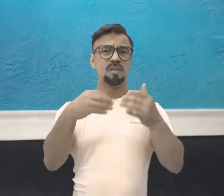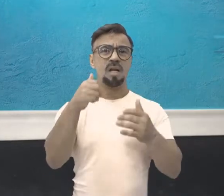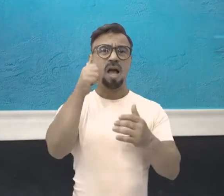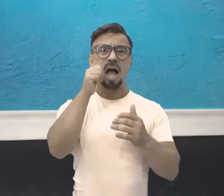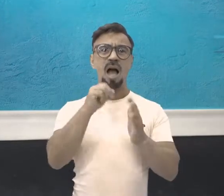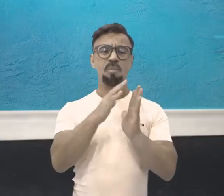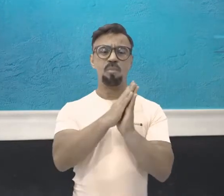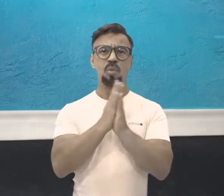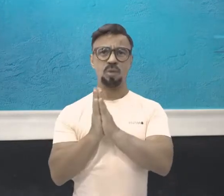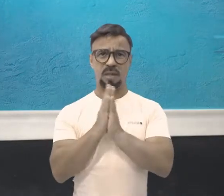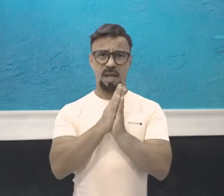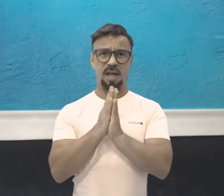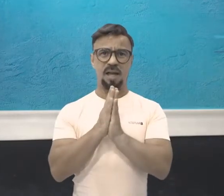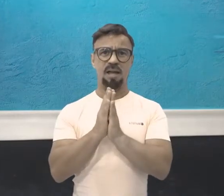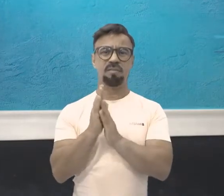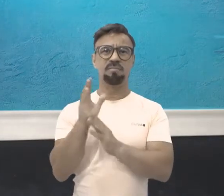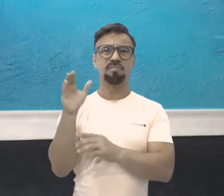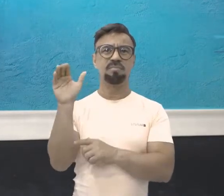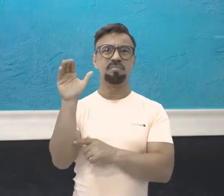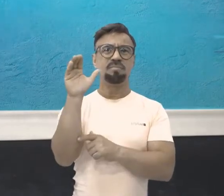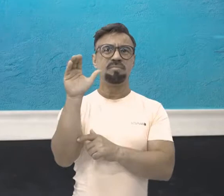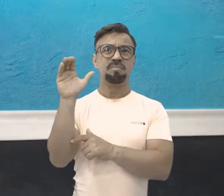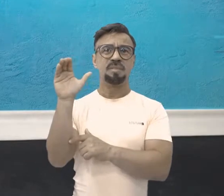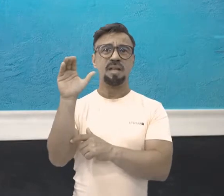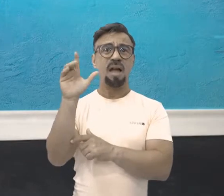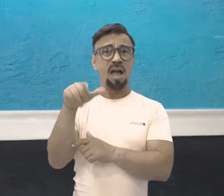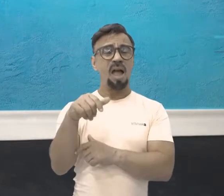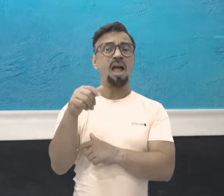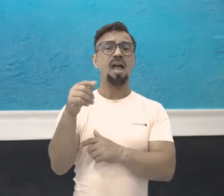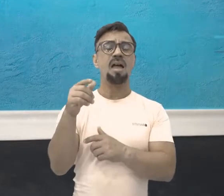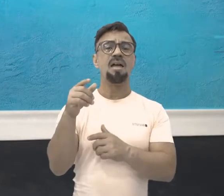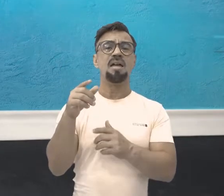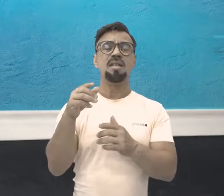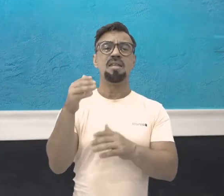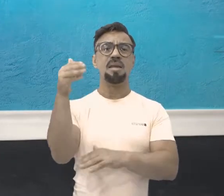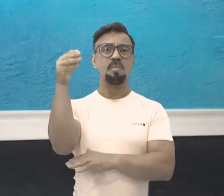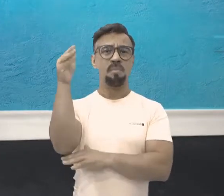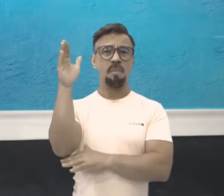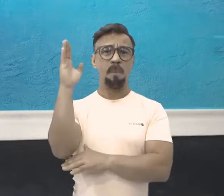boneca, figura importante, é uma boneca de madeira,